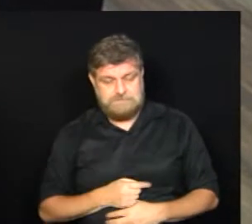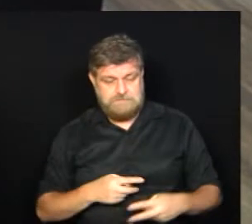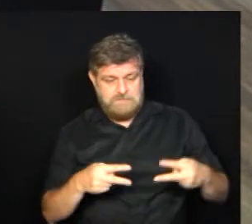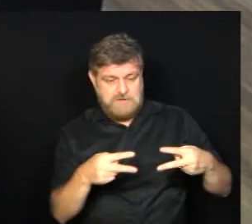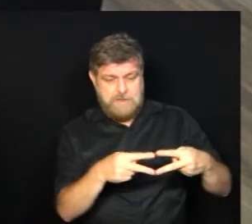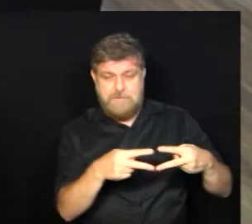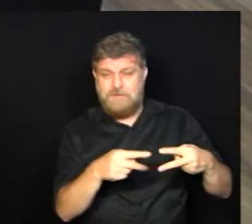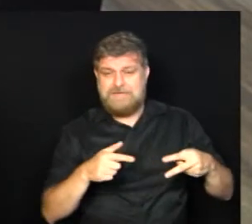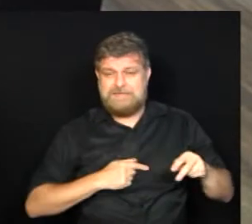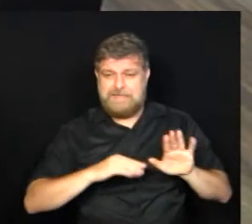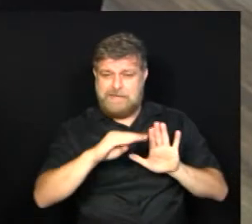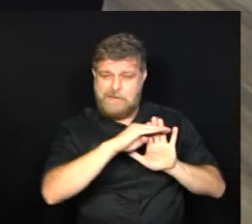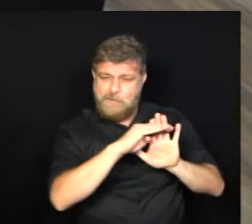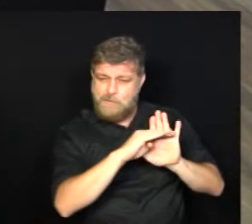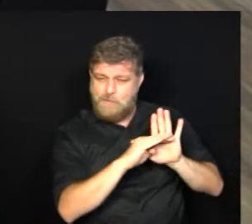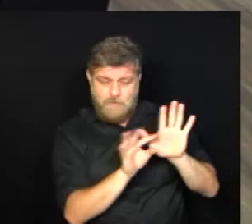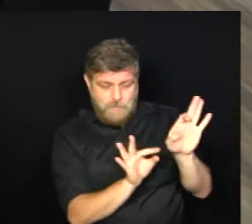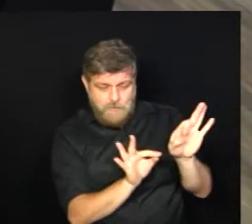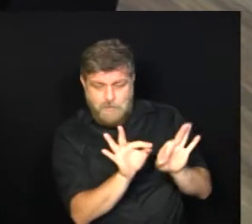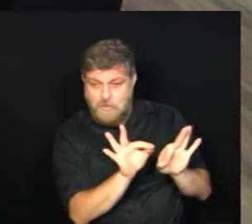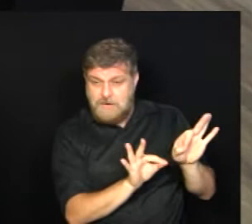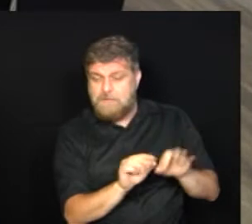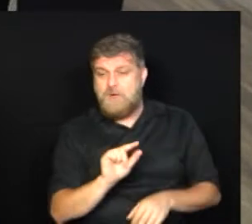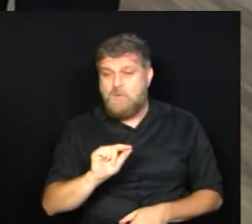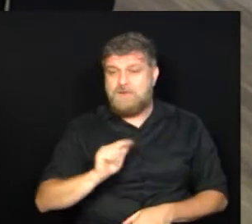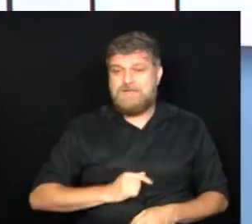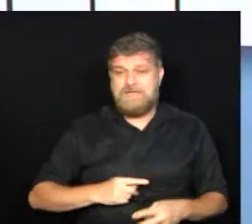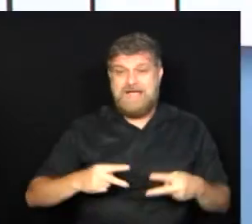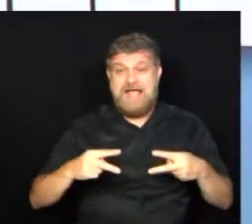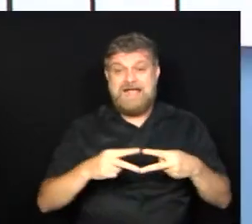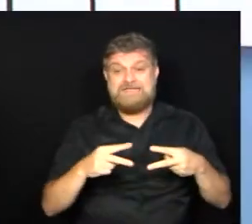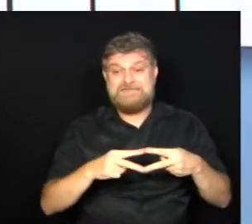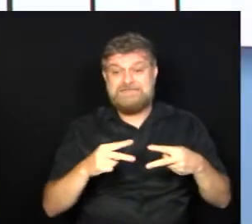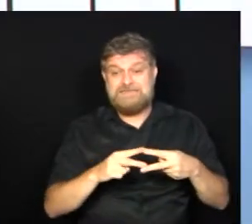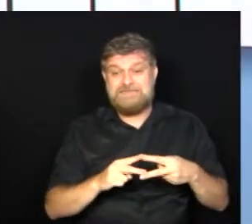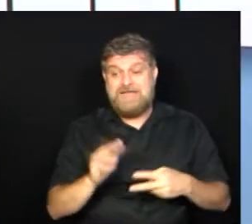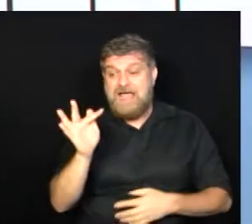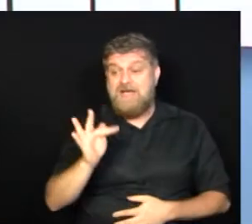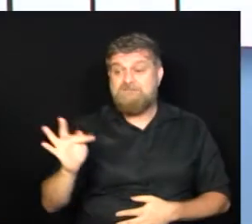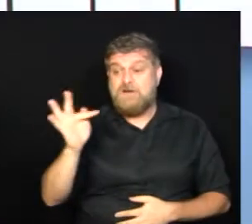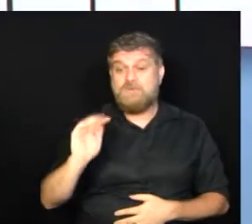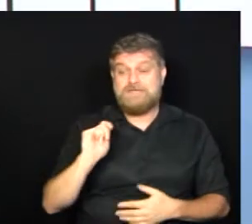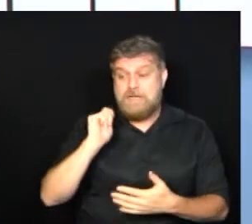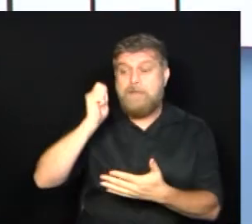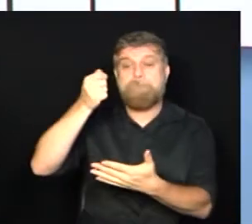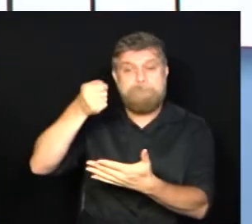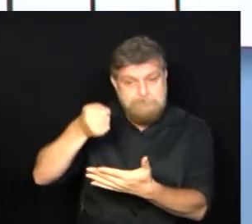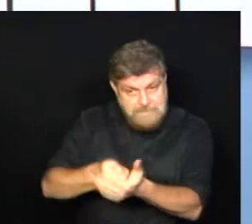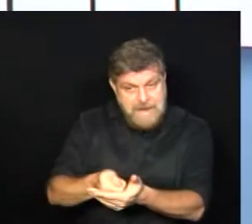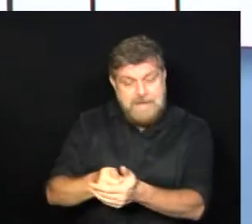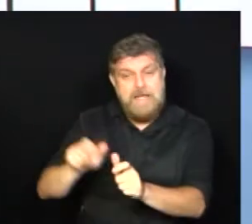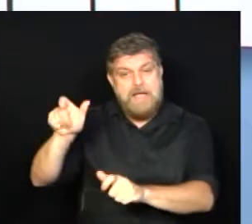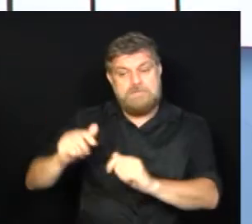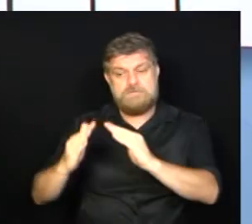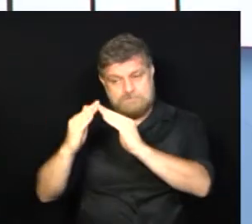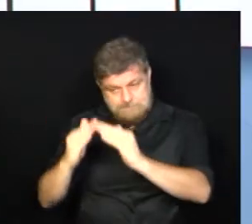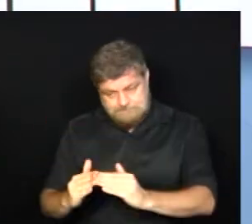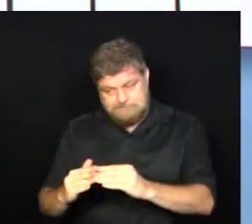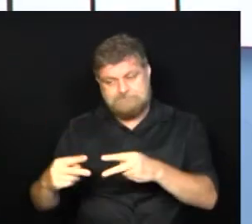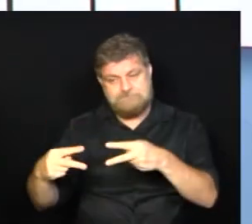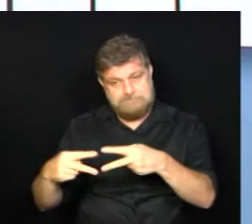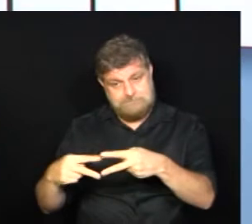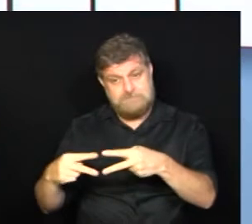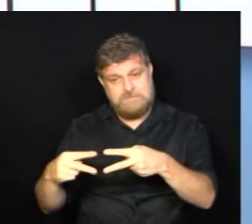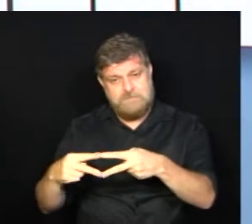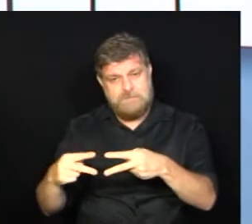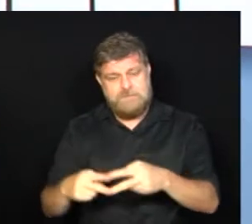lá, é um programa de que a cidade paga a faculdade dos moradores lá da